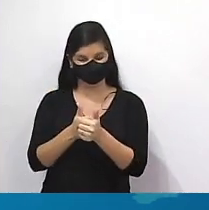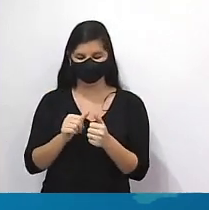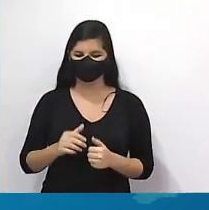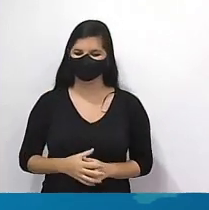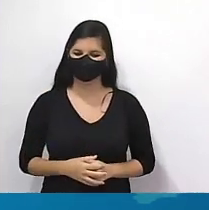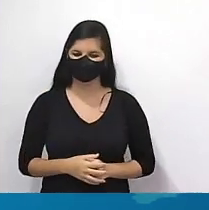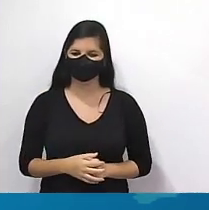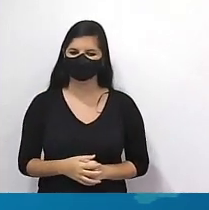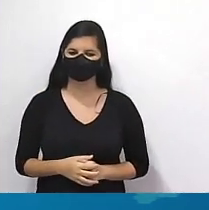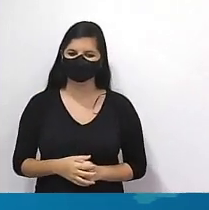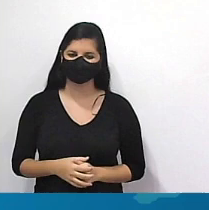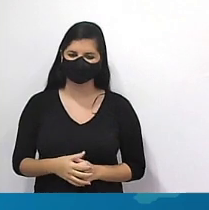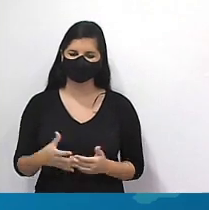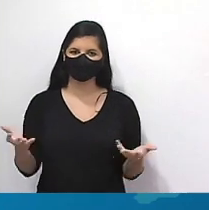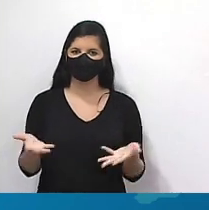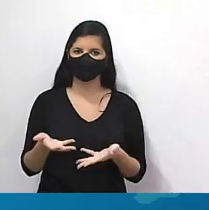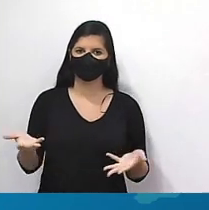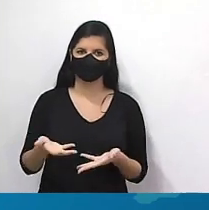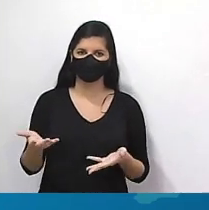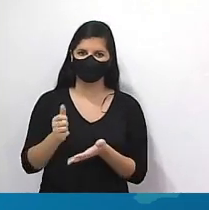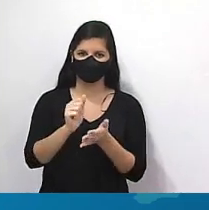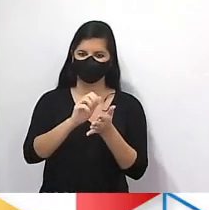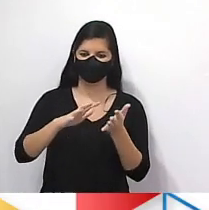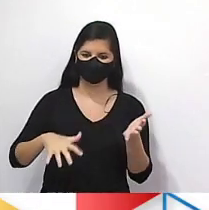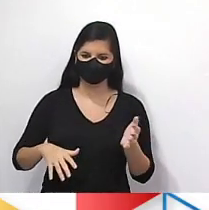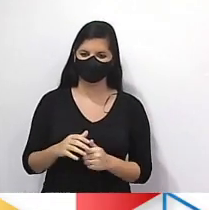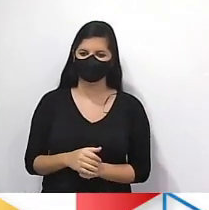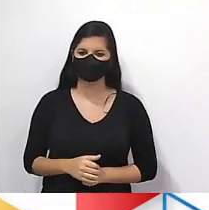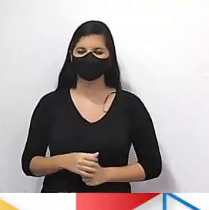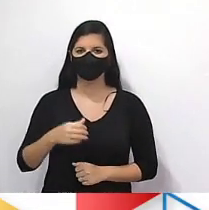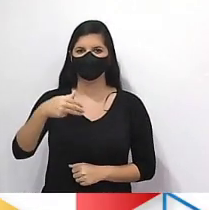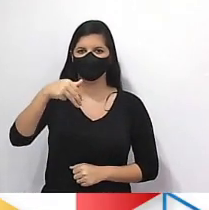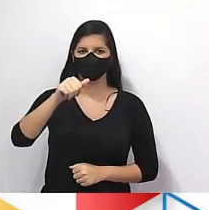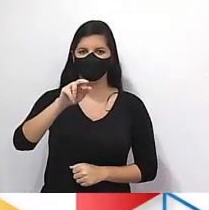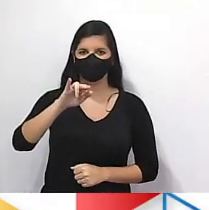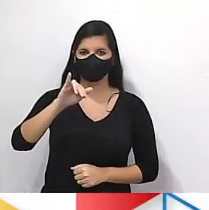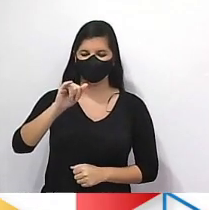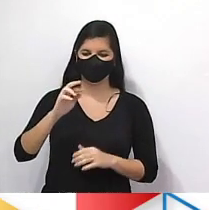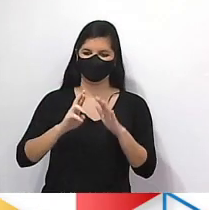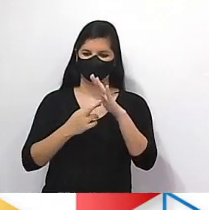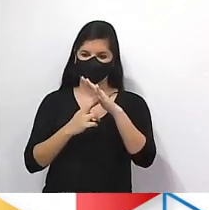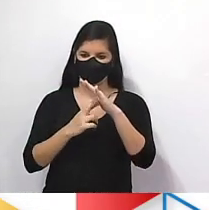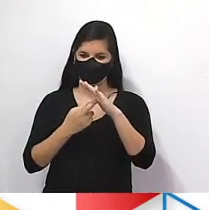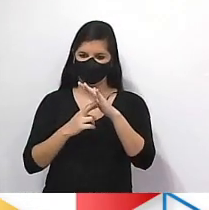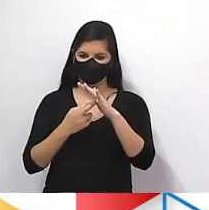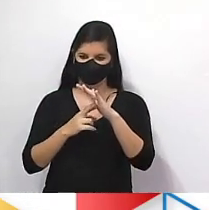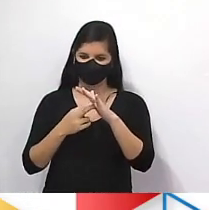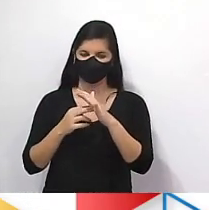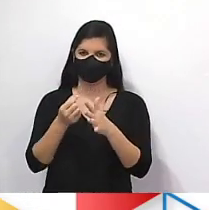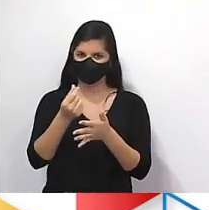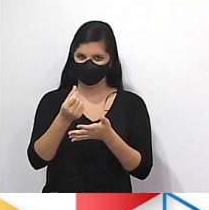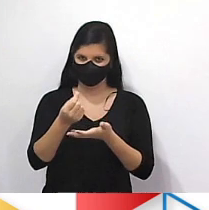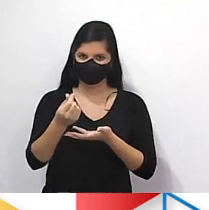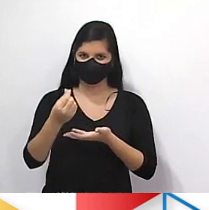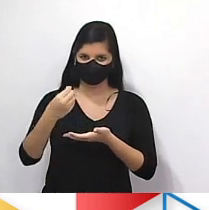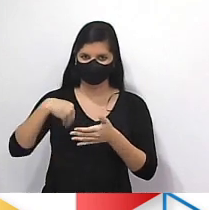lá. Segue comigo agora a atividade. Ó, Maria foi à feira com certa quantia,